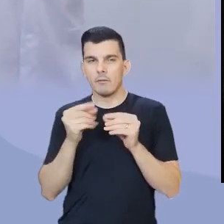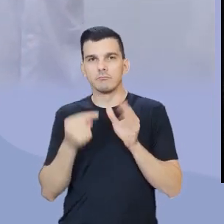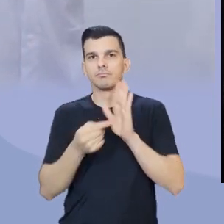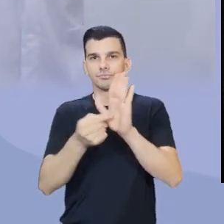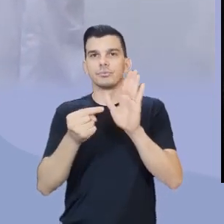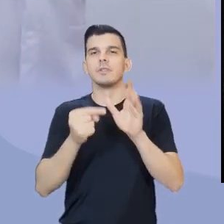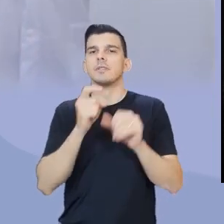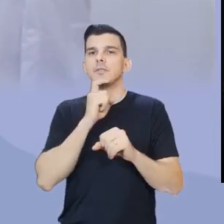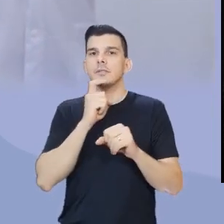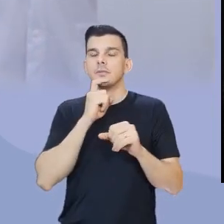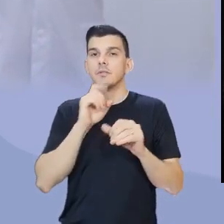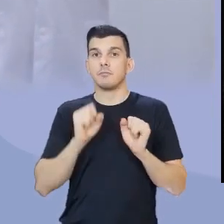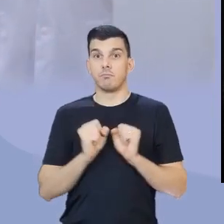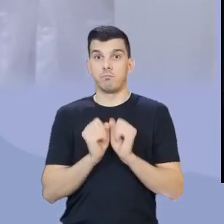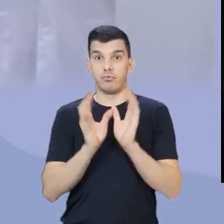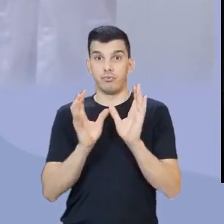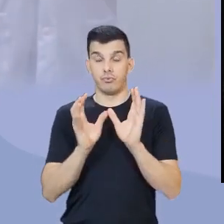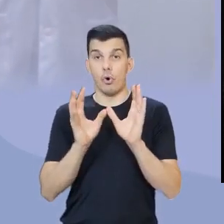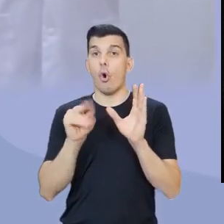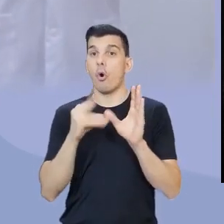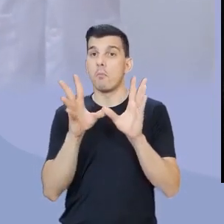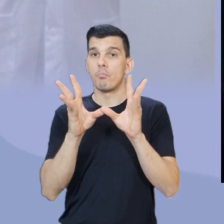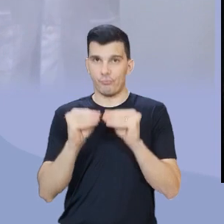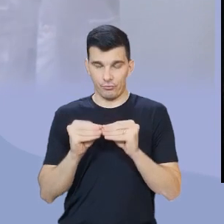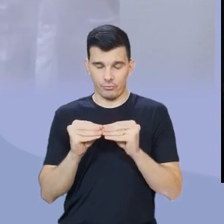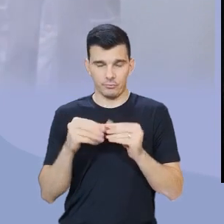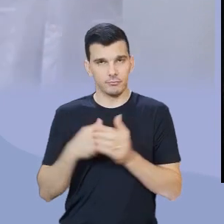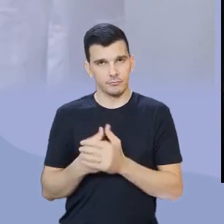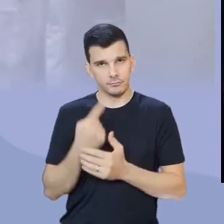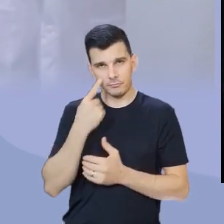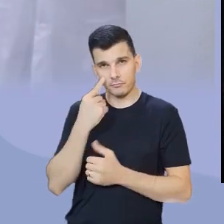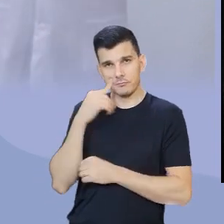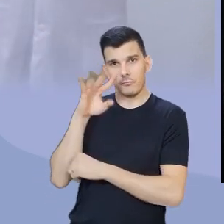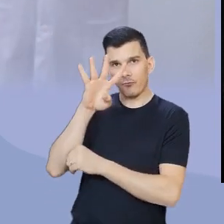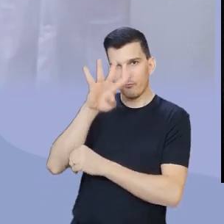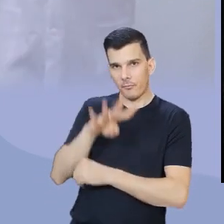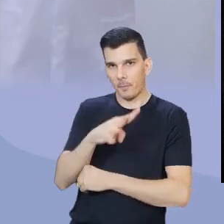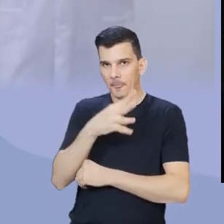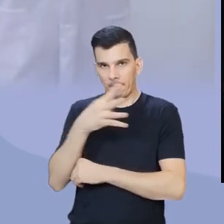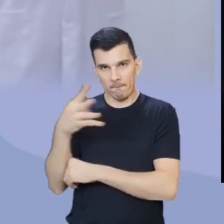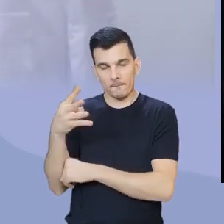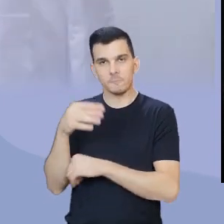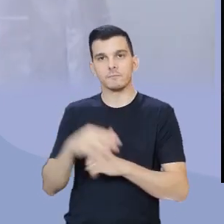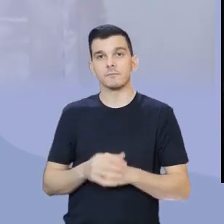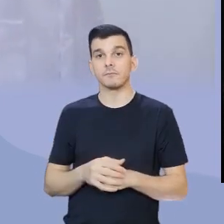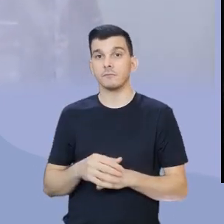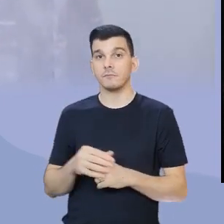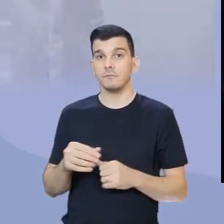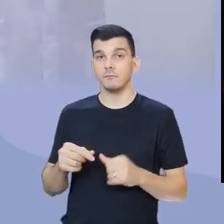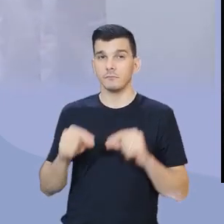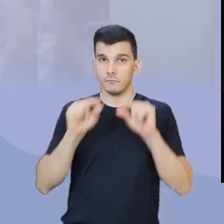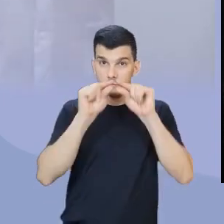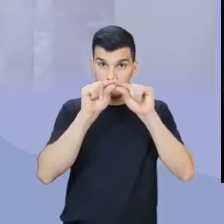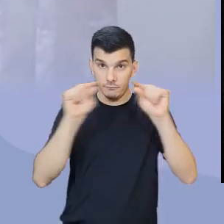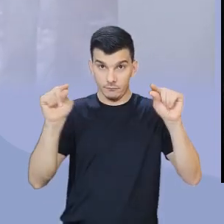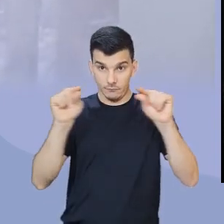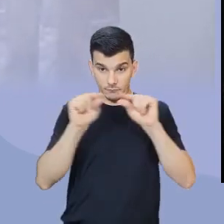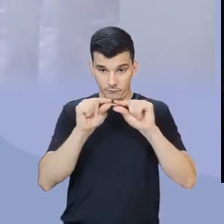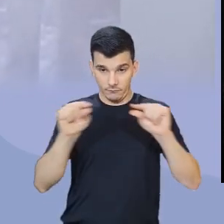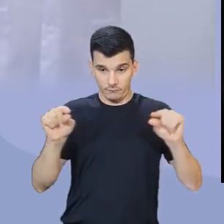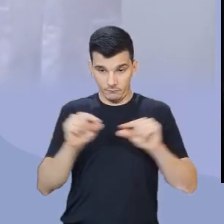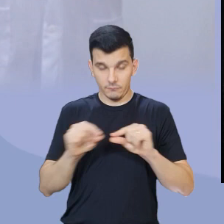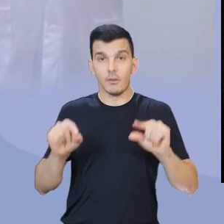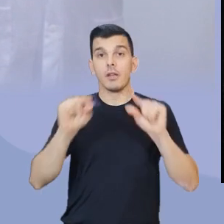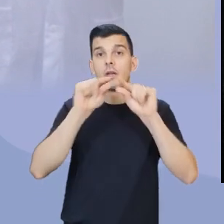acionou o sistema ligando ou desligando? Então você olha aí, meu hacker, que a primeira linha é